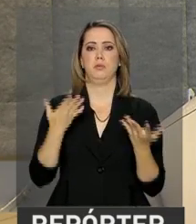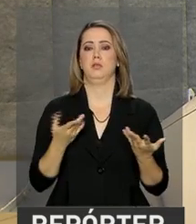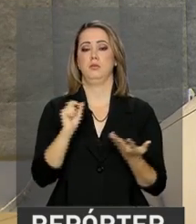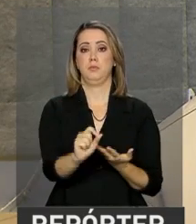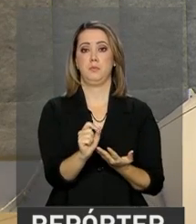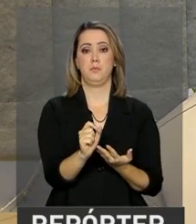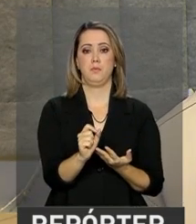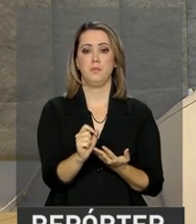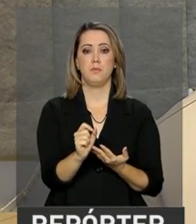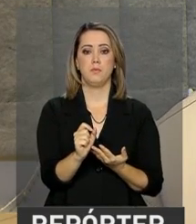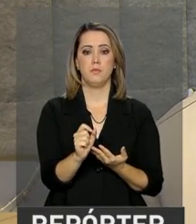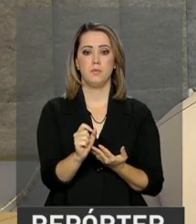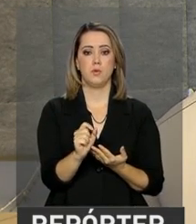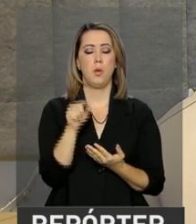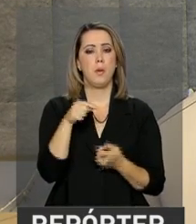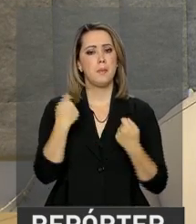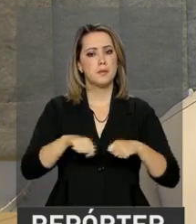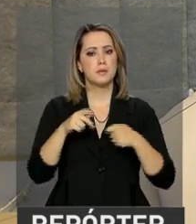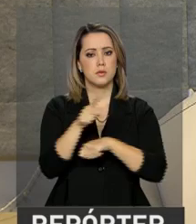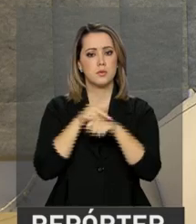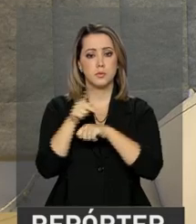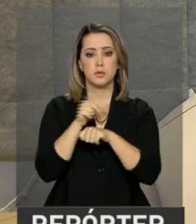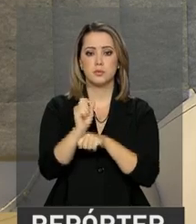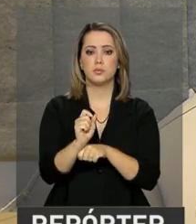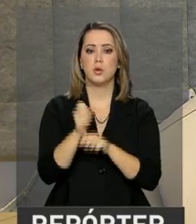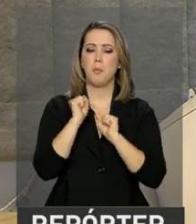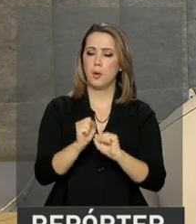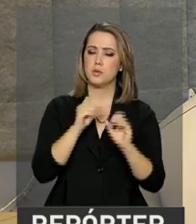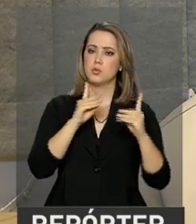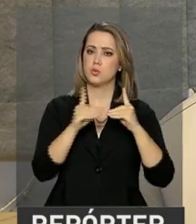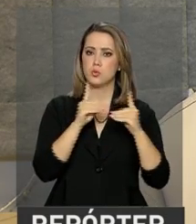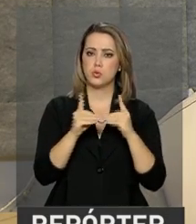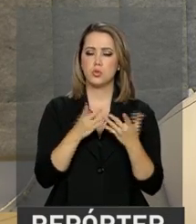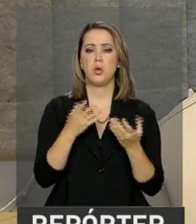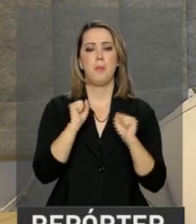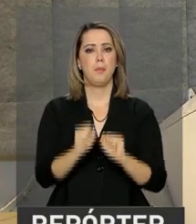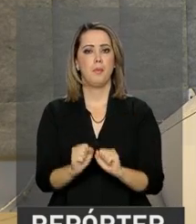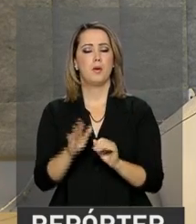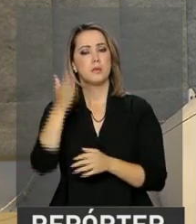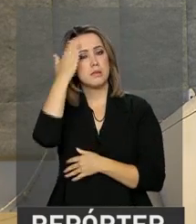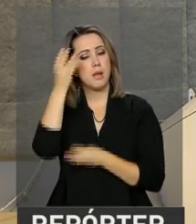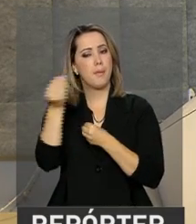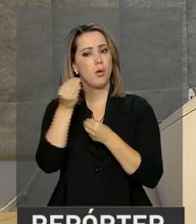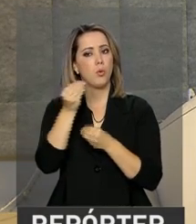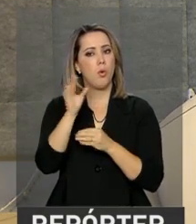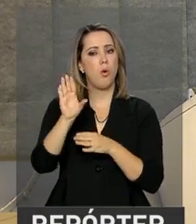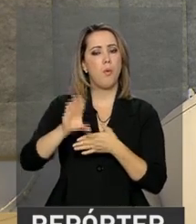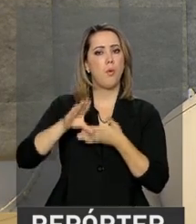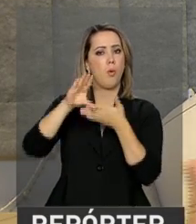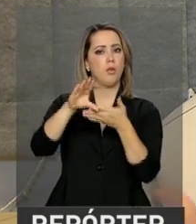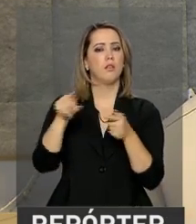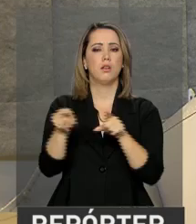mais apropriados Nos quais os países possam dialogar possam estabelecer formas de coordenação